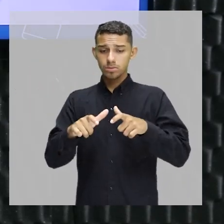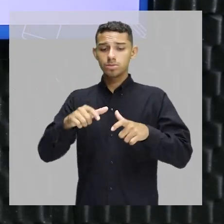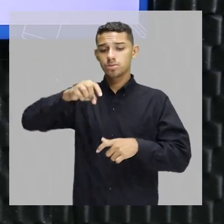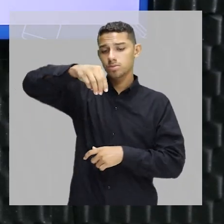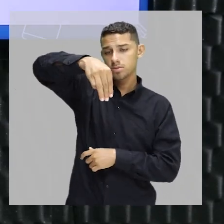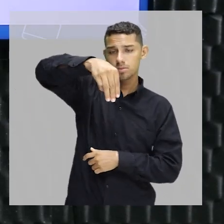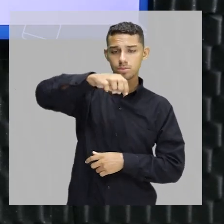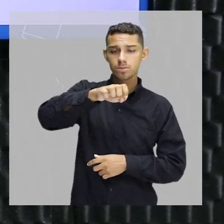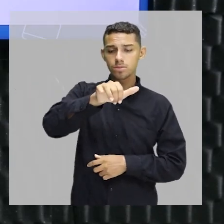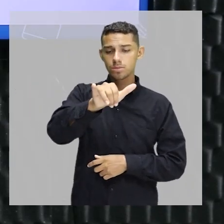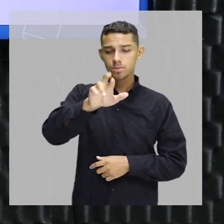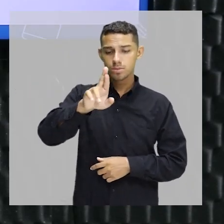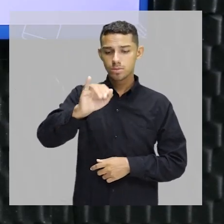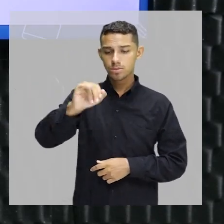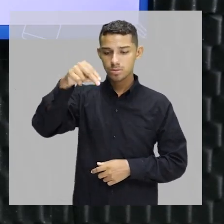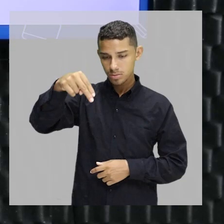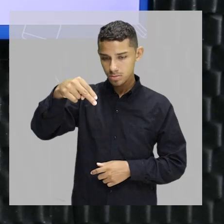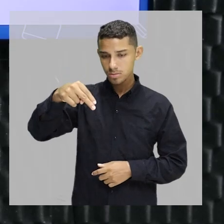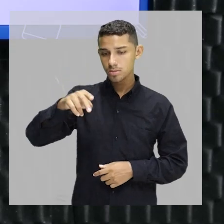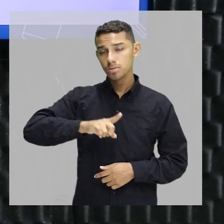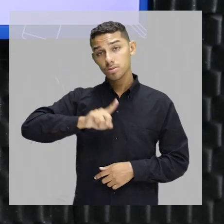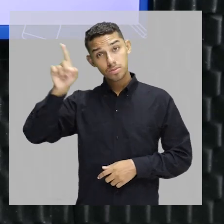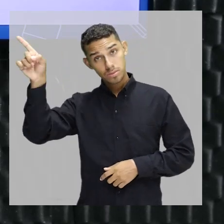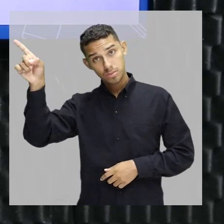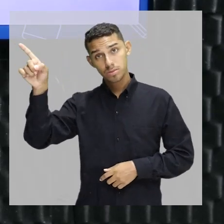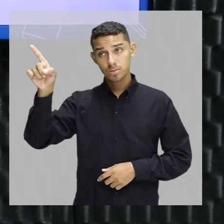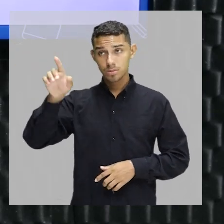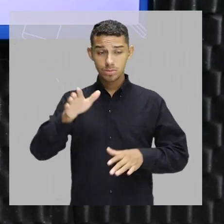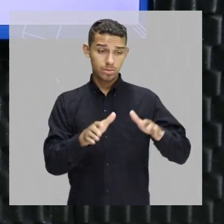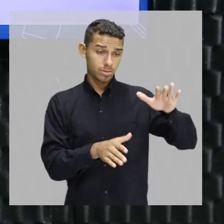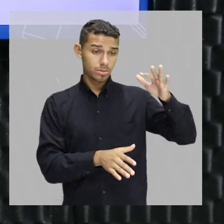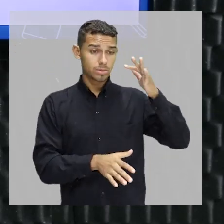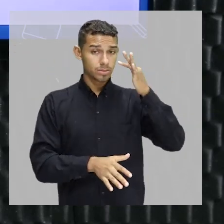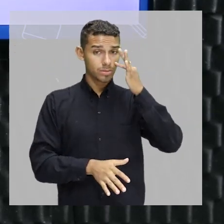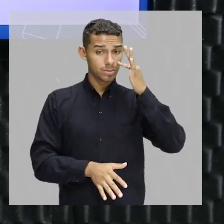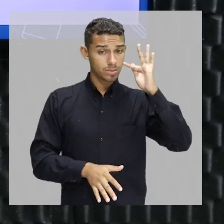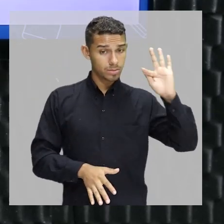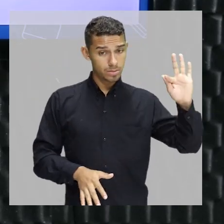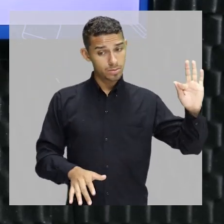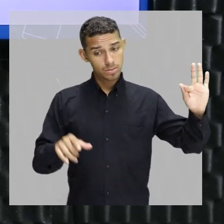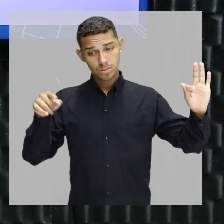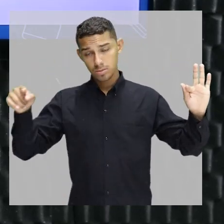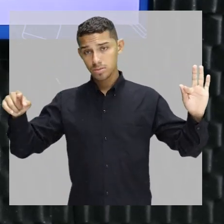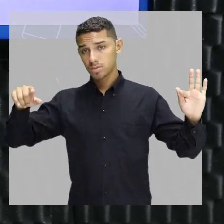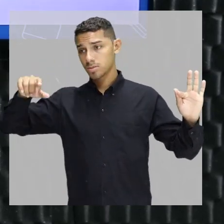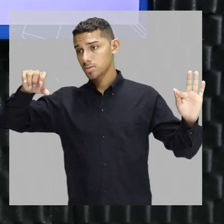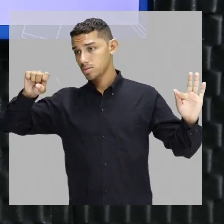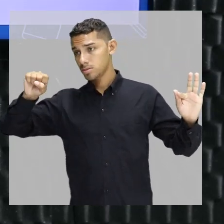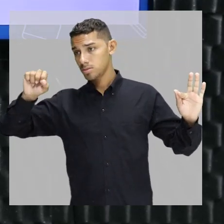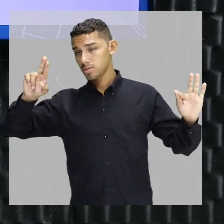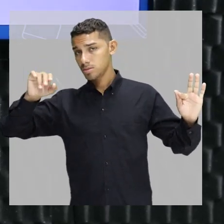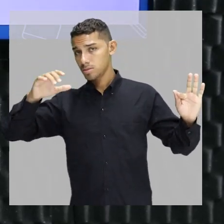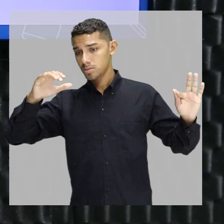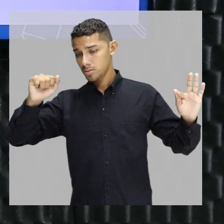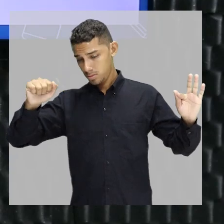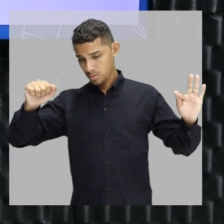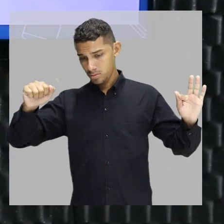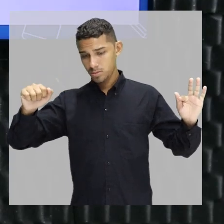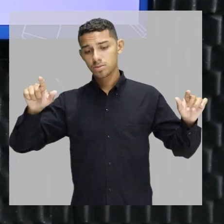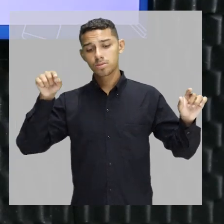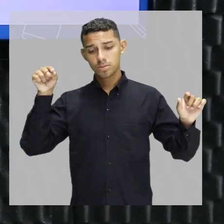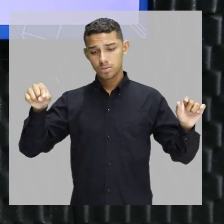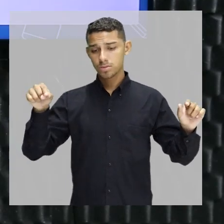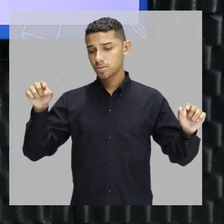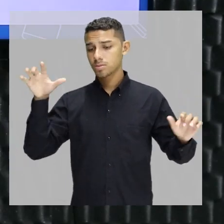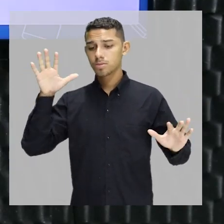Genebra, certo? Em Genebra, lá na fronteira entre a França e a Suíça, tá, ok? Então o LHC ele